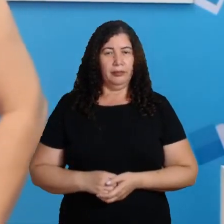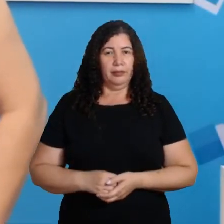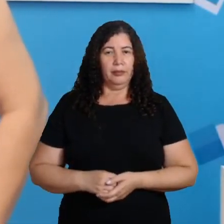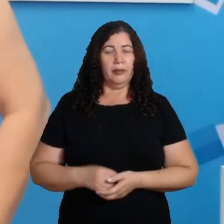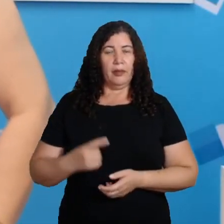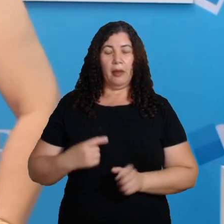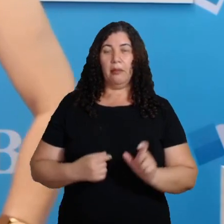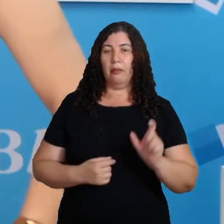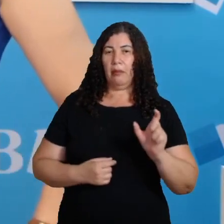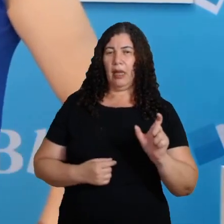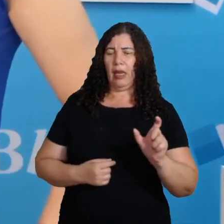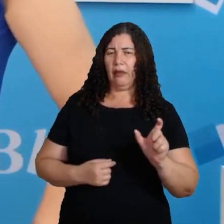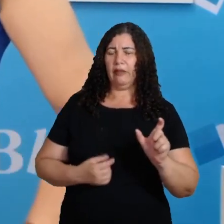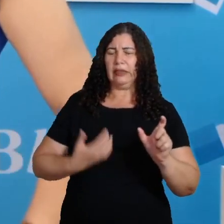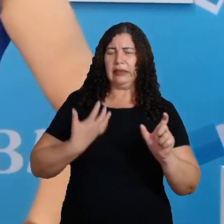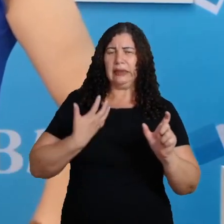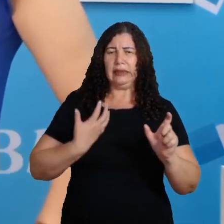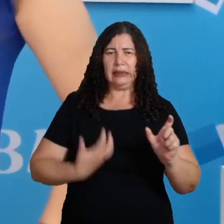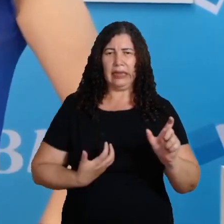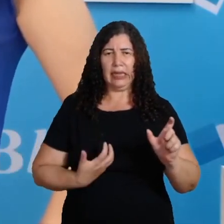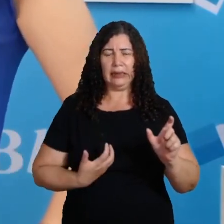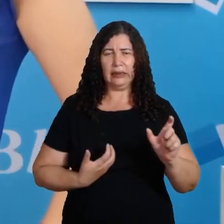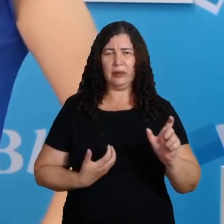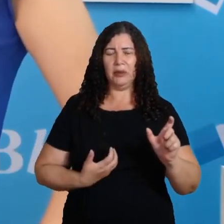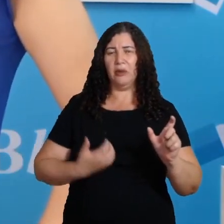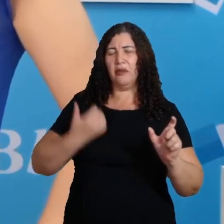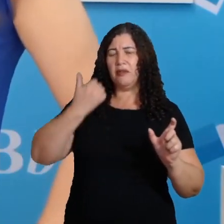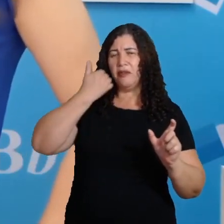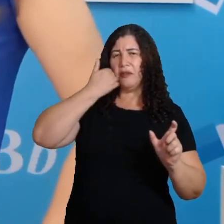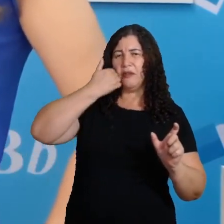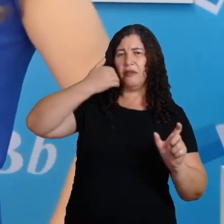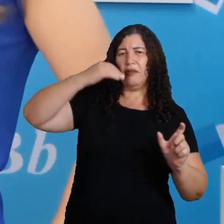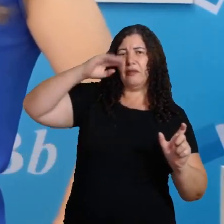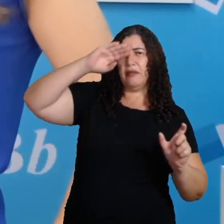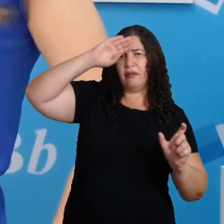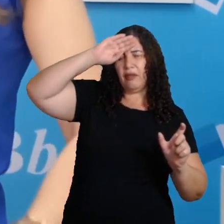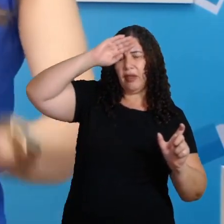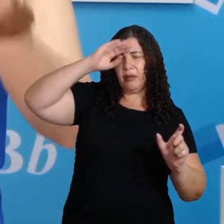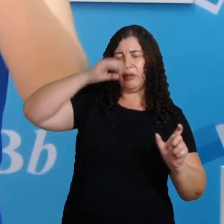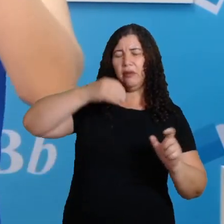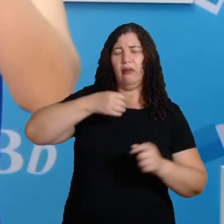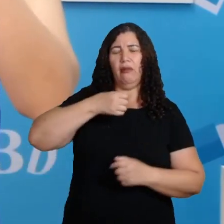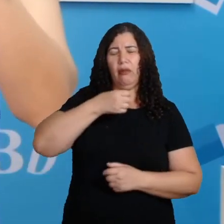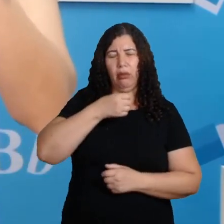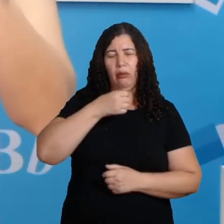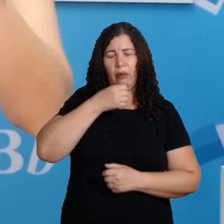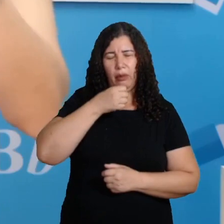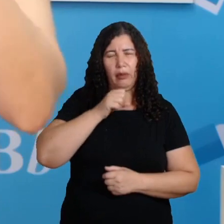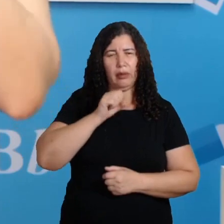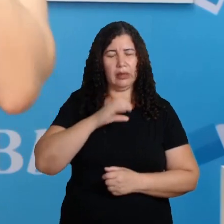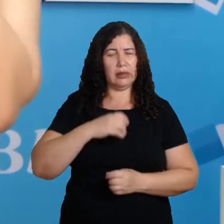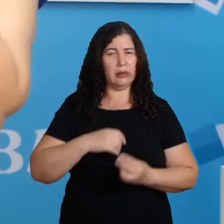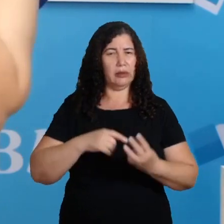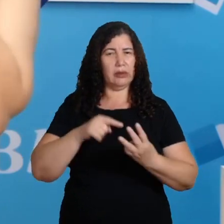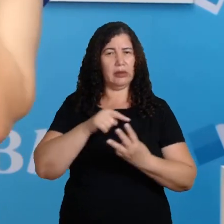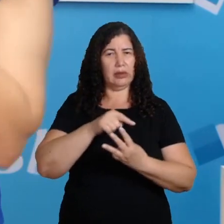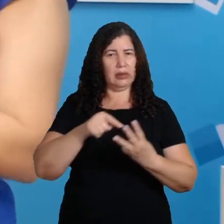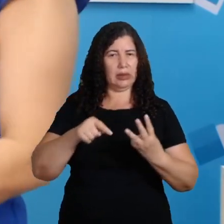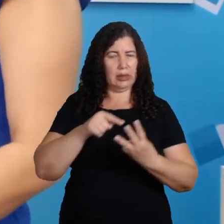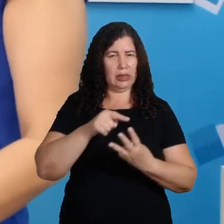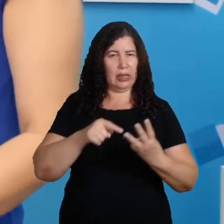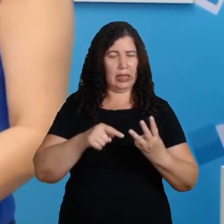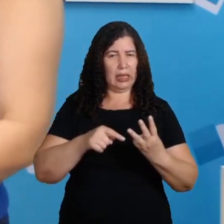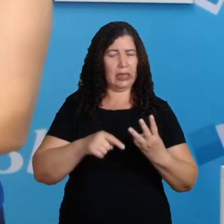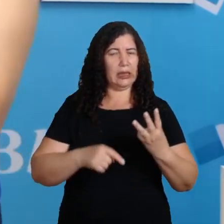citei a palavra cansaço, citei febre e tosse seca. 3 palavras